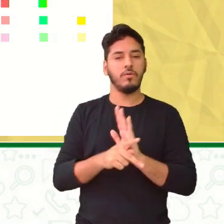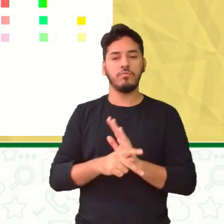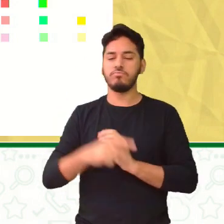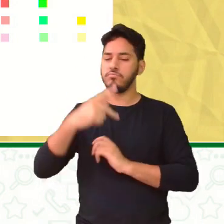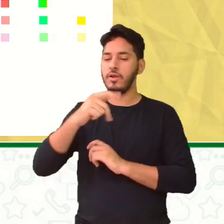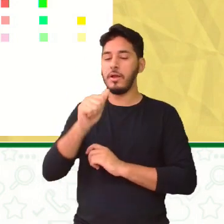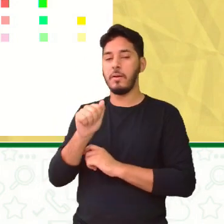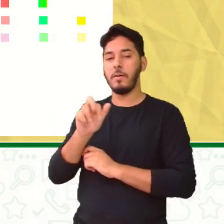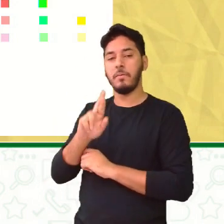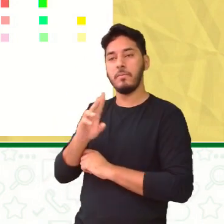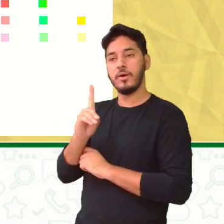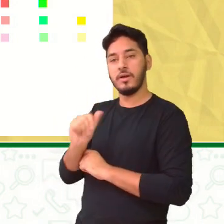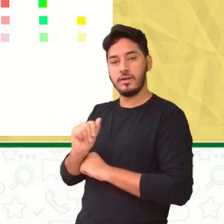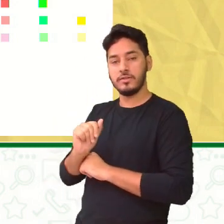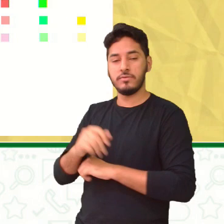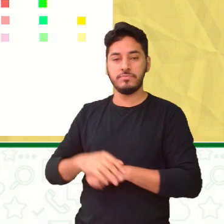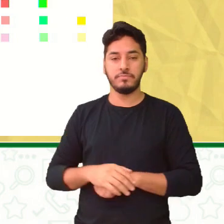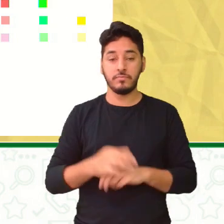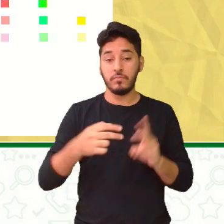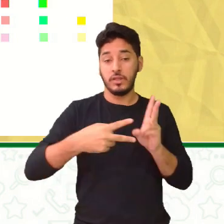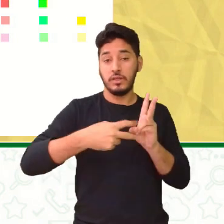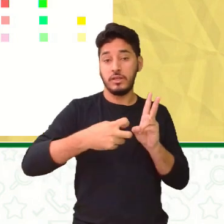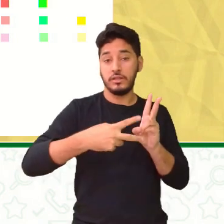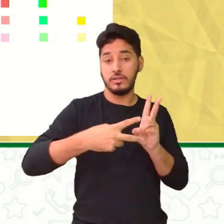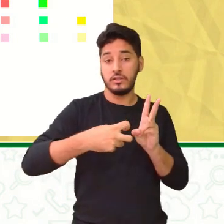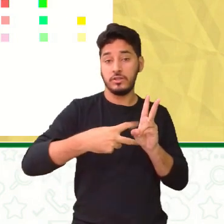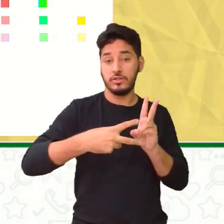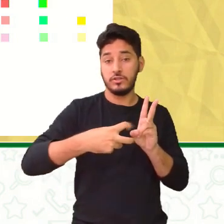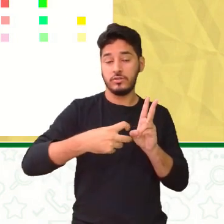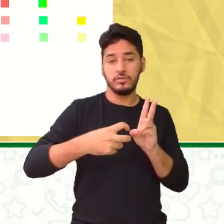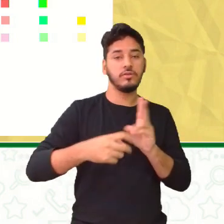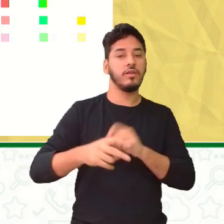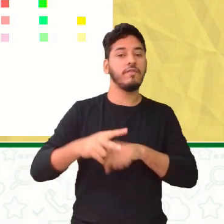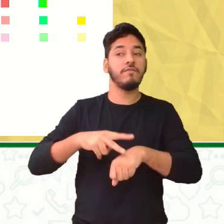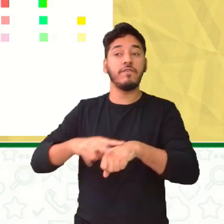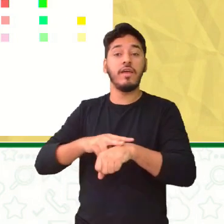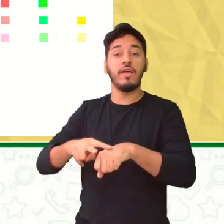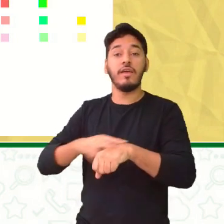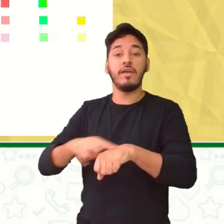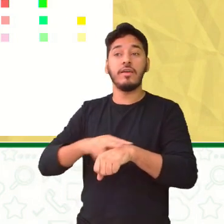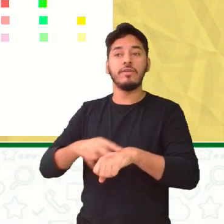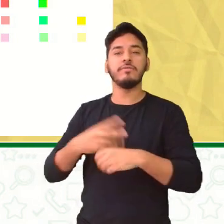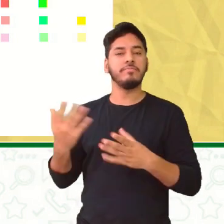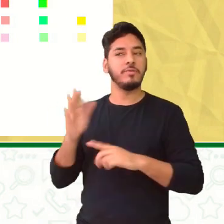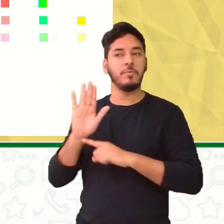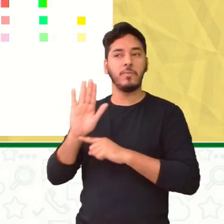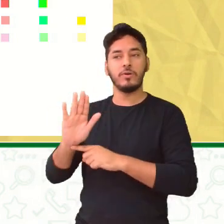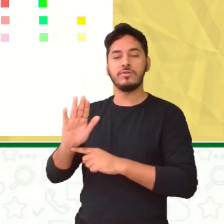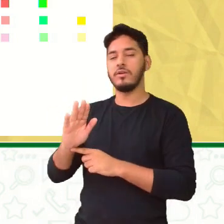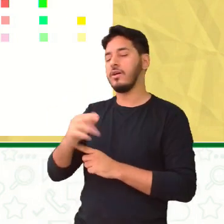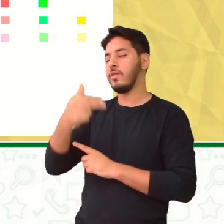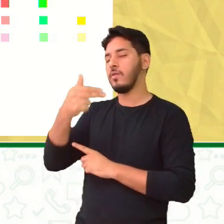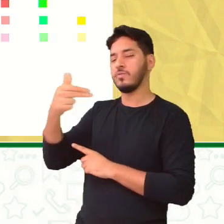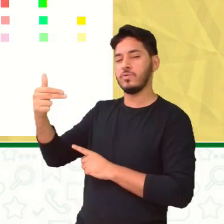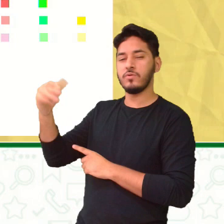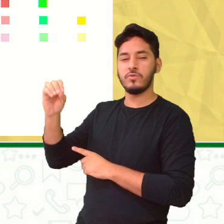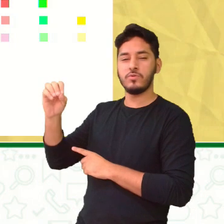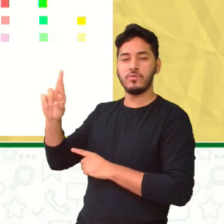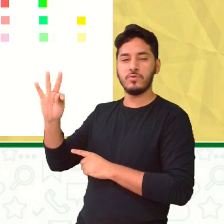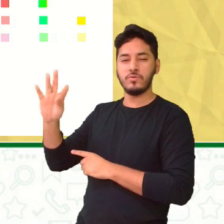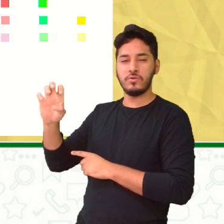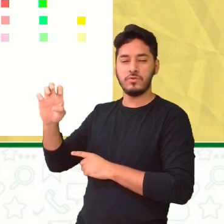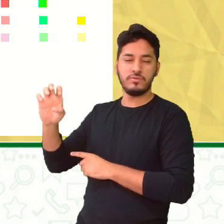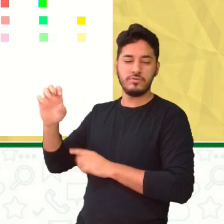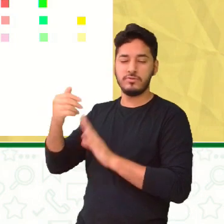como parda, né, indígenas, está aí onde está em verde, então destacando aí a região norte do Brasil, né, a